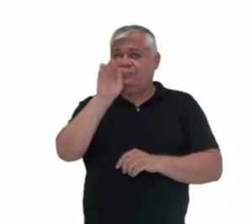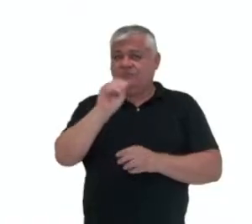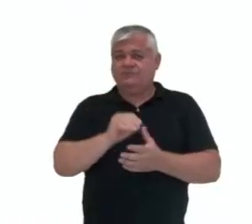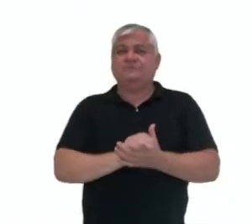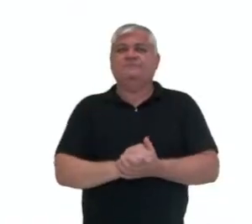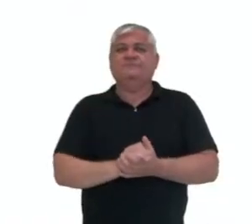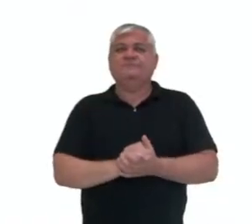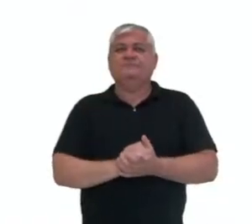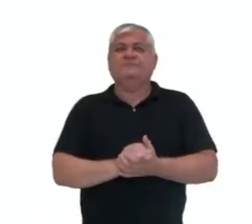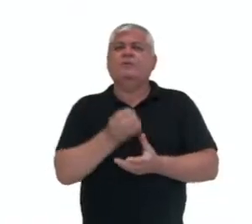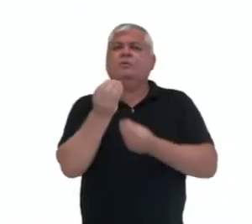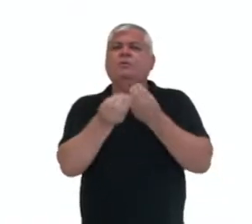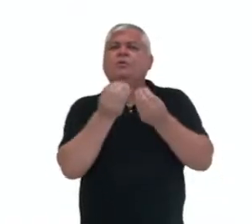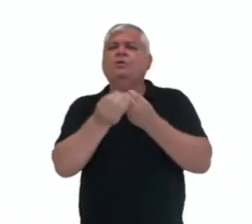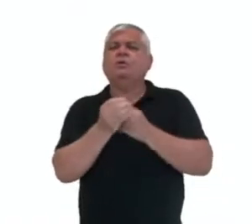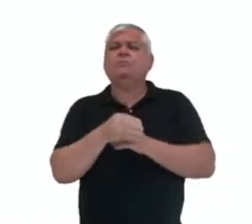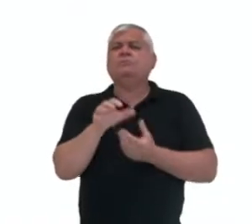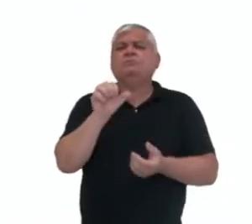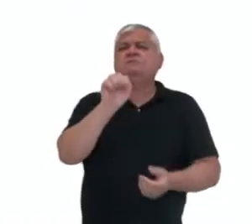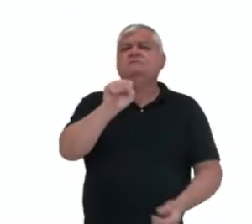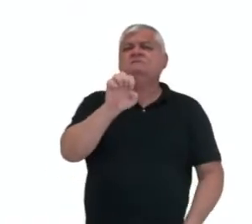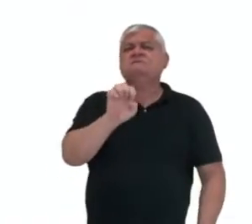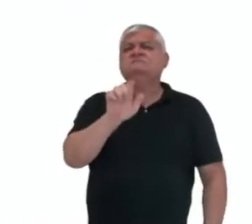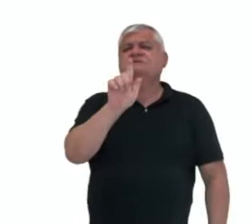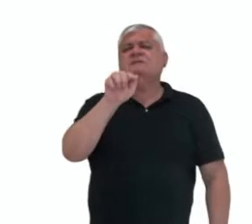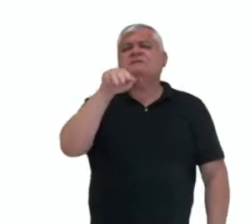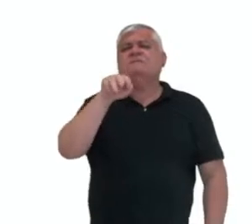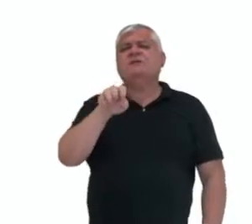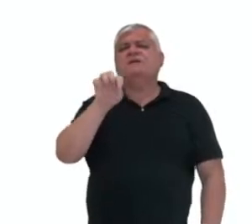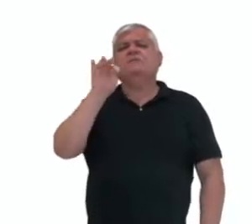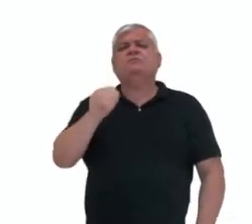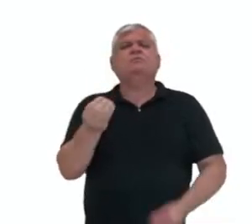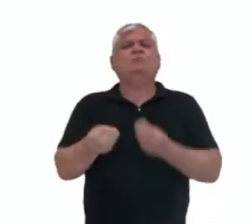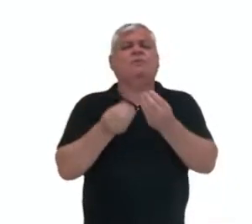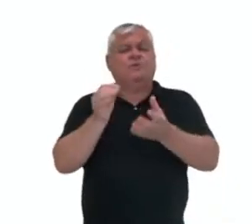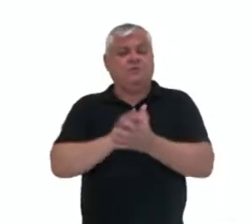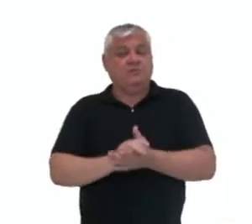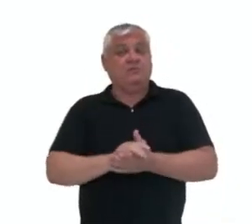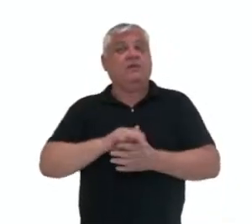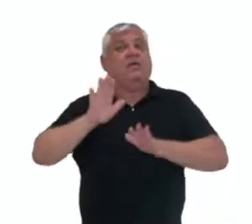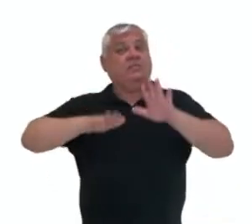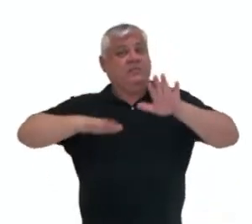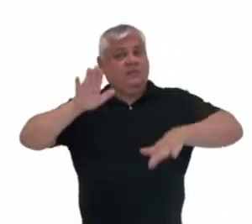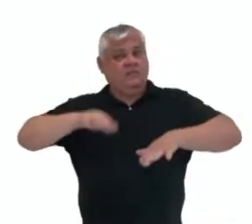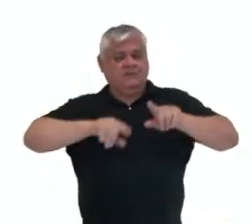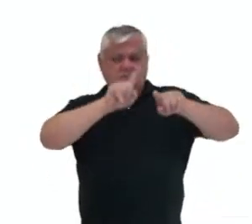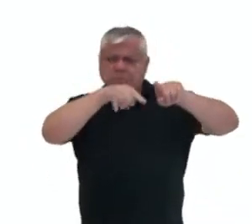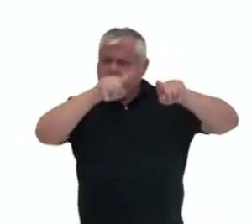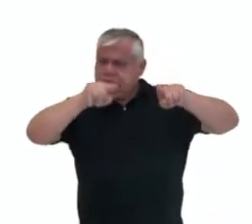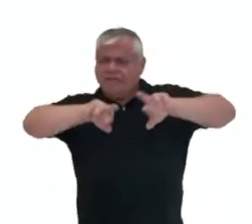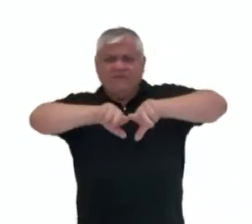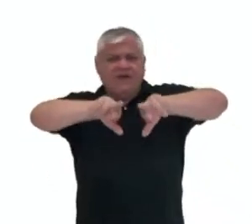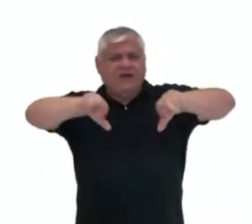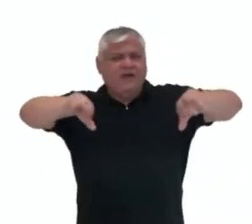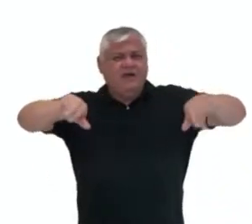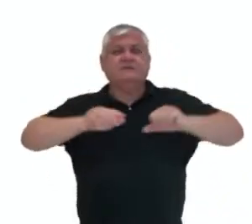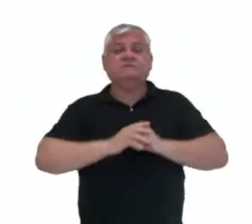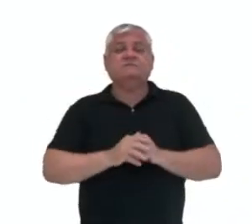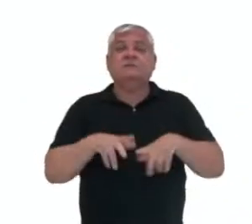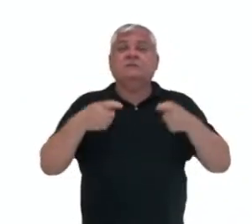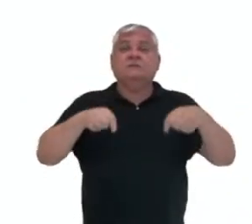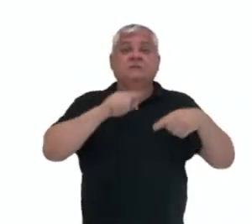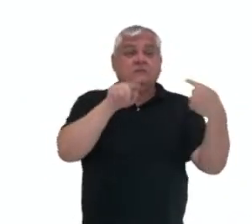quais dados é melhor utilizar um gráfico de segmentos? Porque dependendo dos dados que a gente tem, talvez seja necessário, né? Ou seja